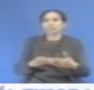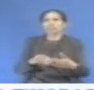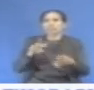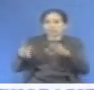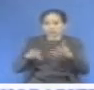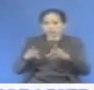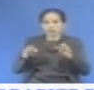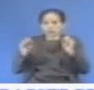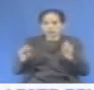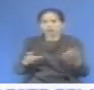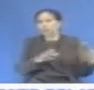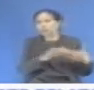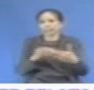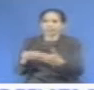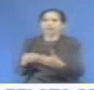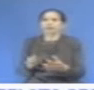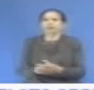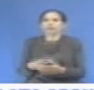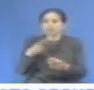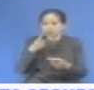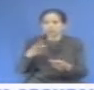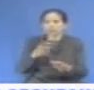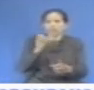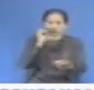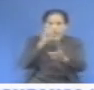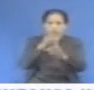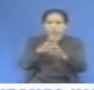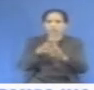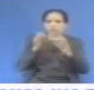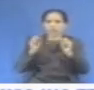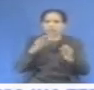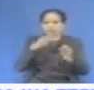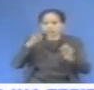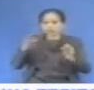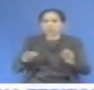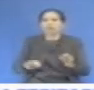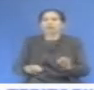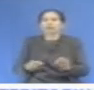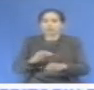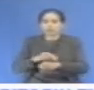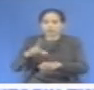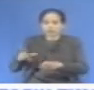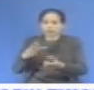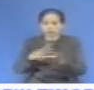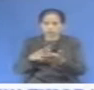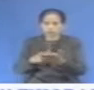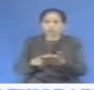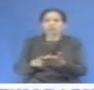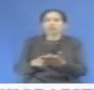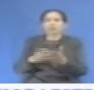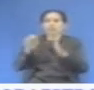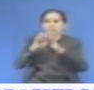tu comanda. Diploma refere ao objetivo, a tu afirma soberania nacional. No projeto estado na